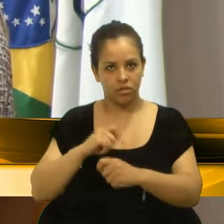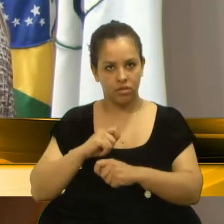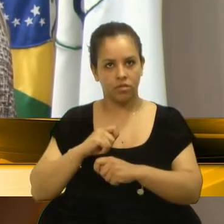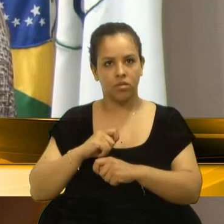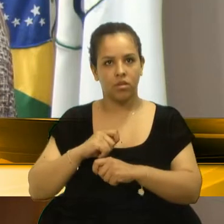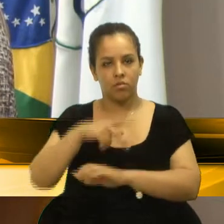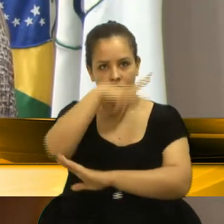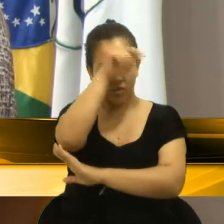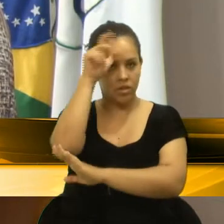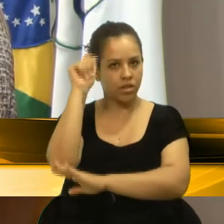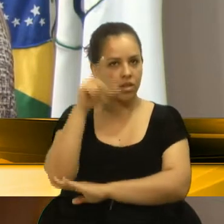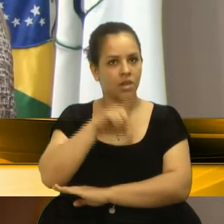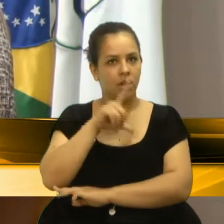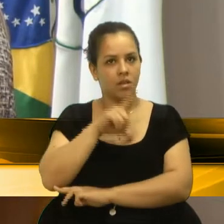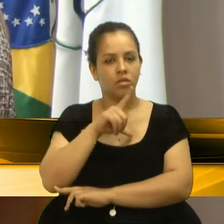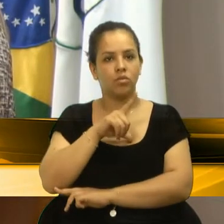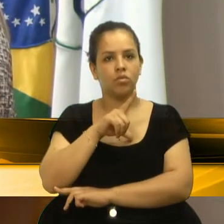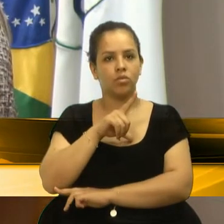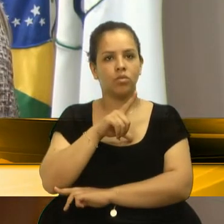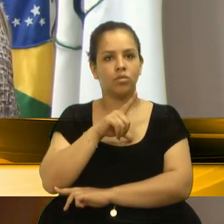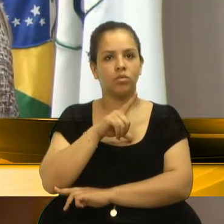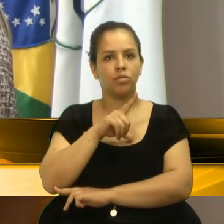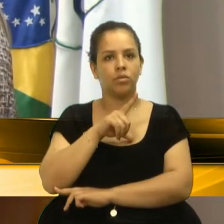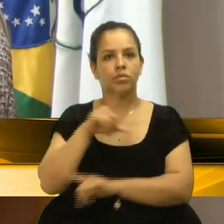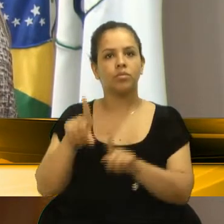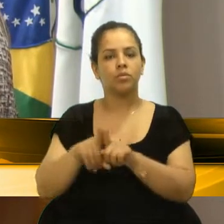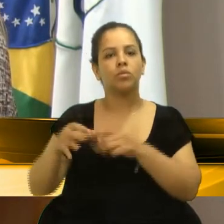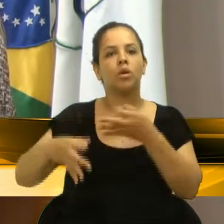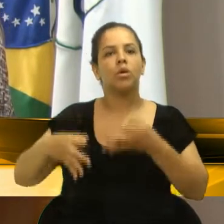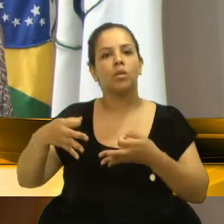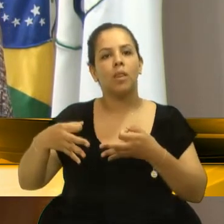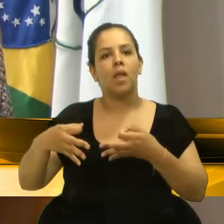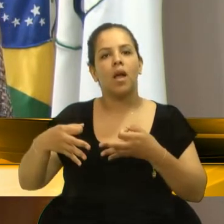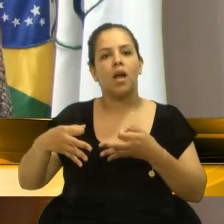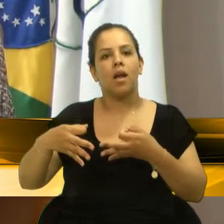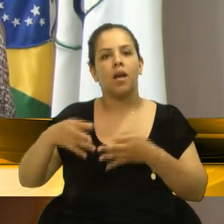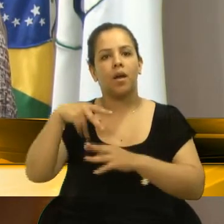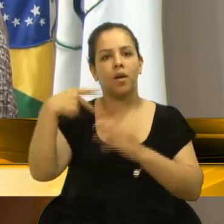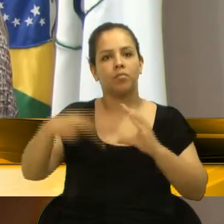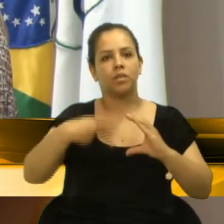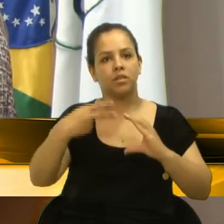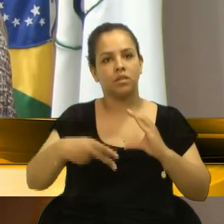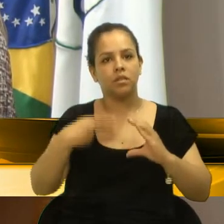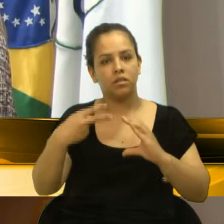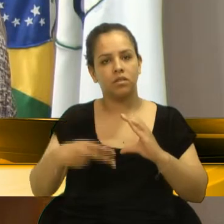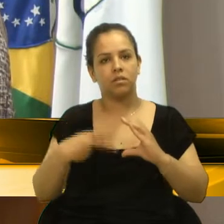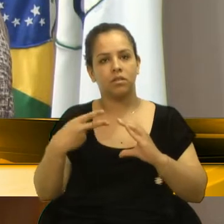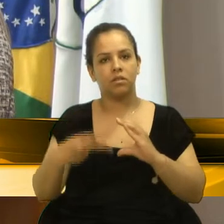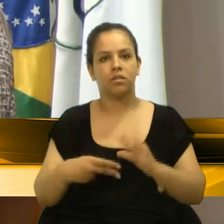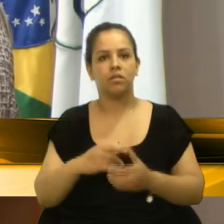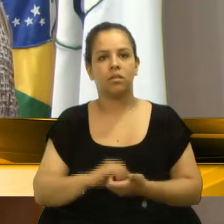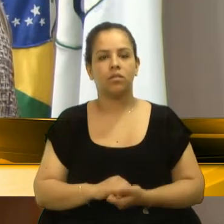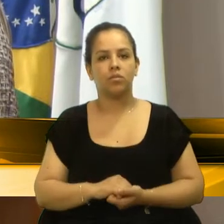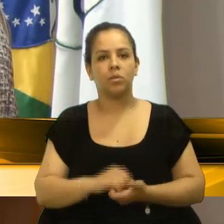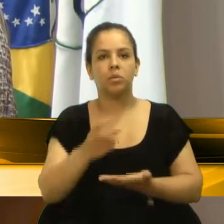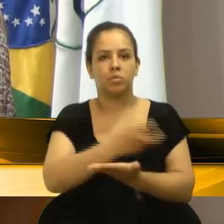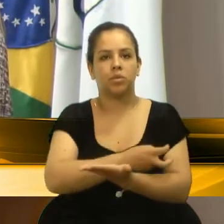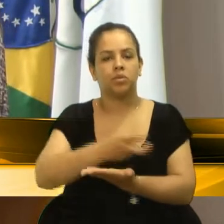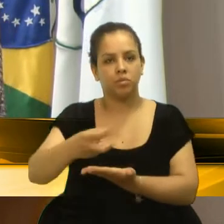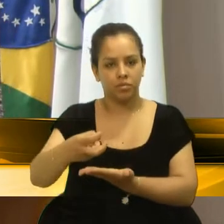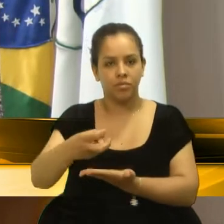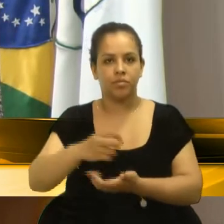da Câmara de Vereadores e sancionadas com a cassação do mandato.